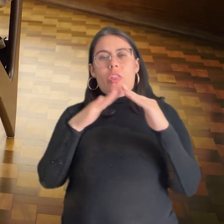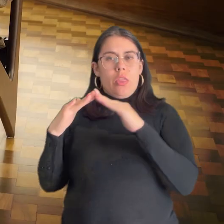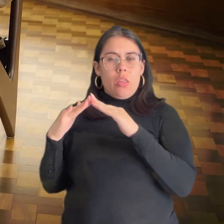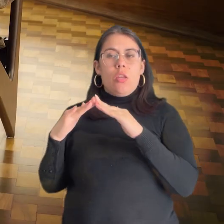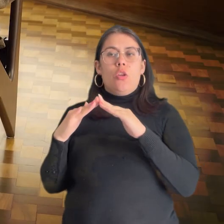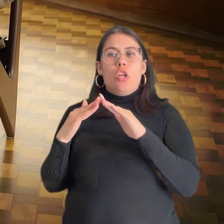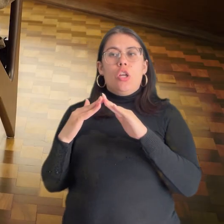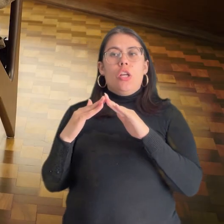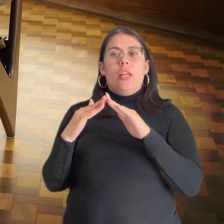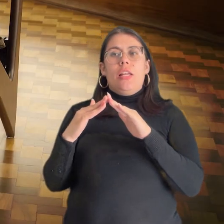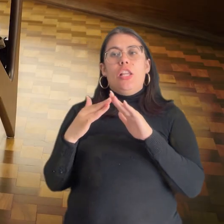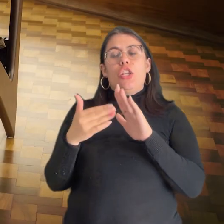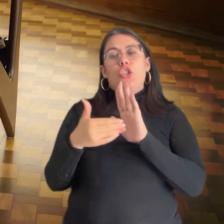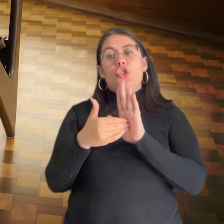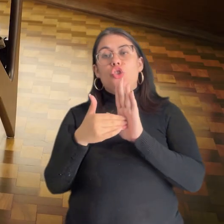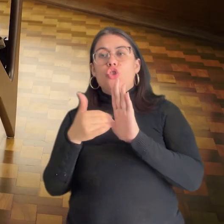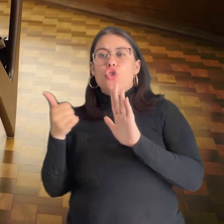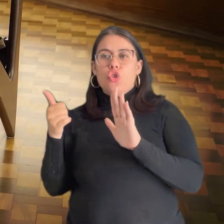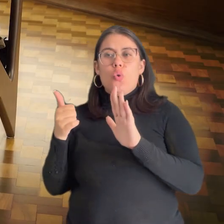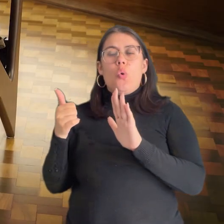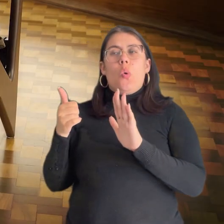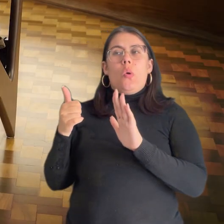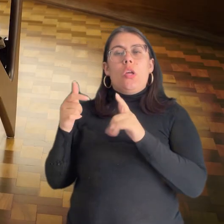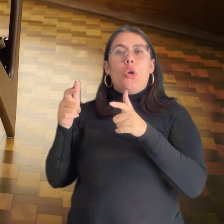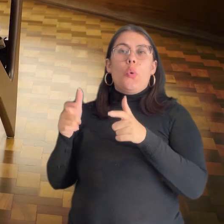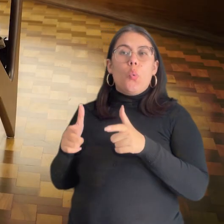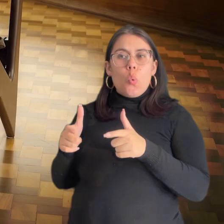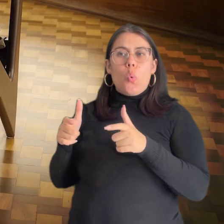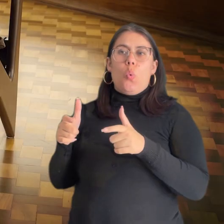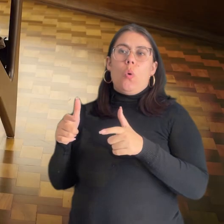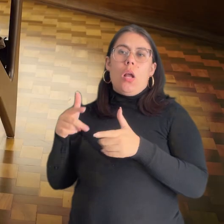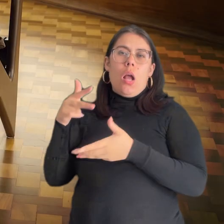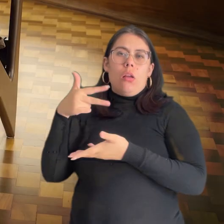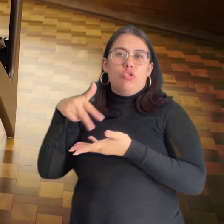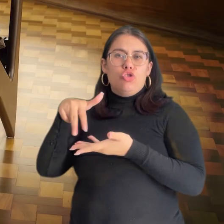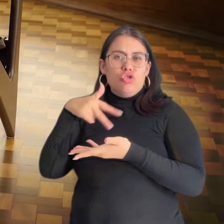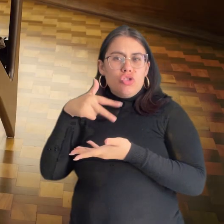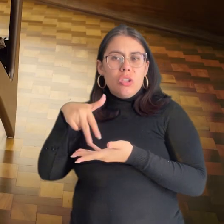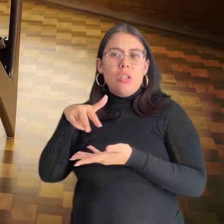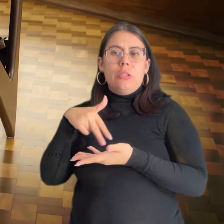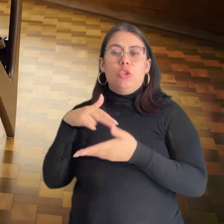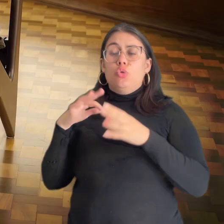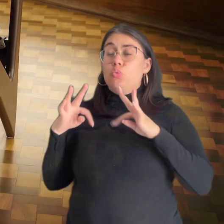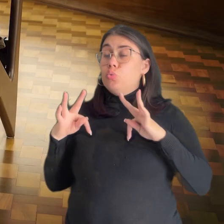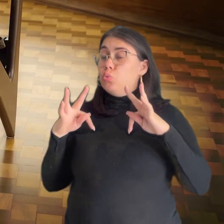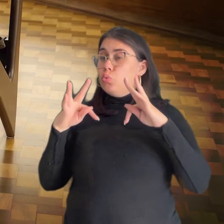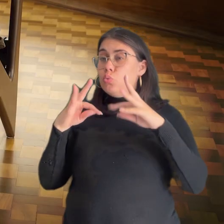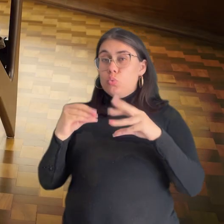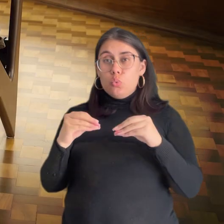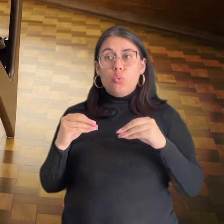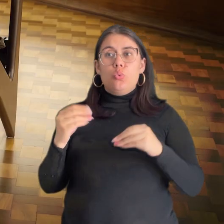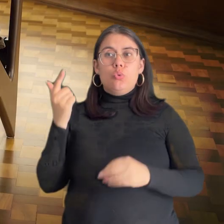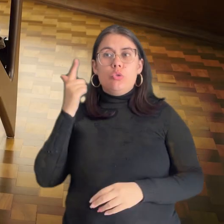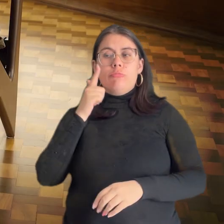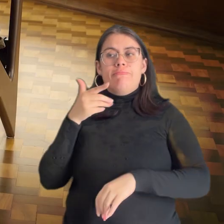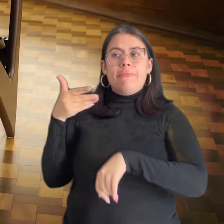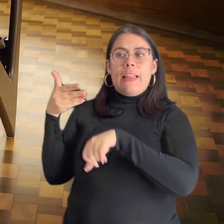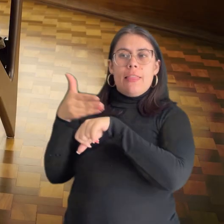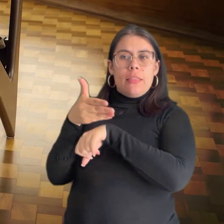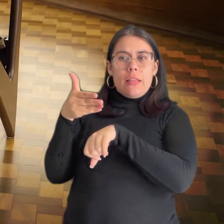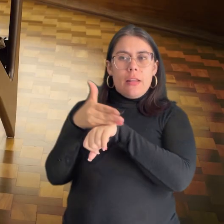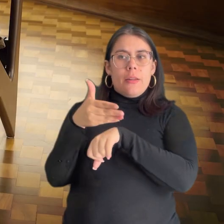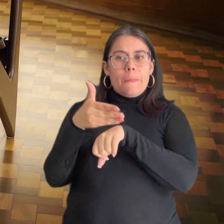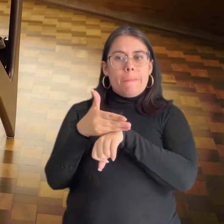a Kilt. Com isso, todos os acessos que se faziam por